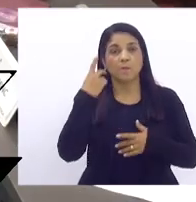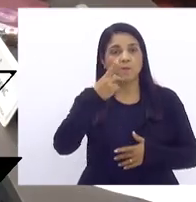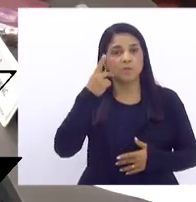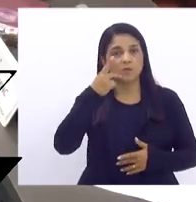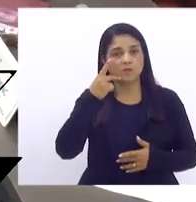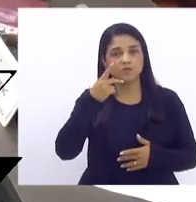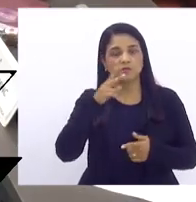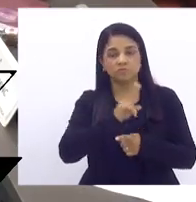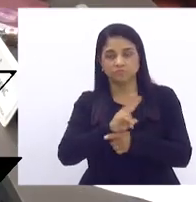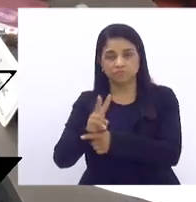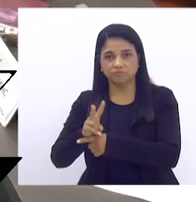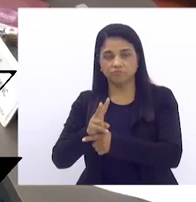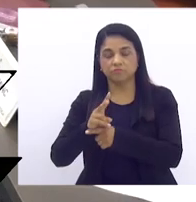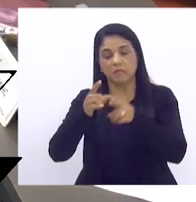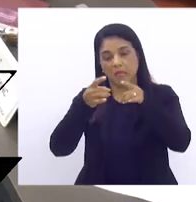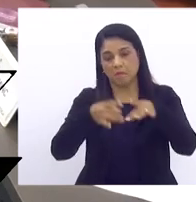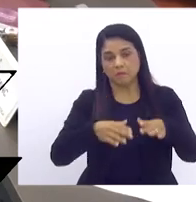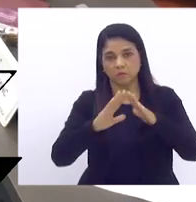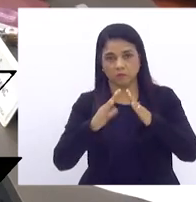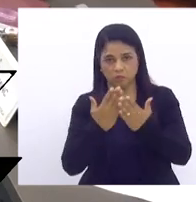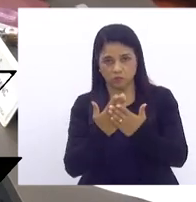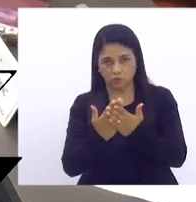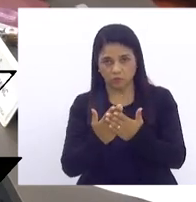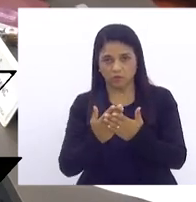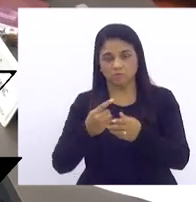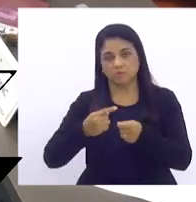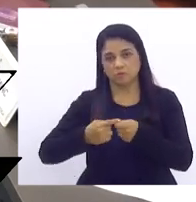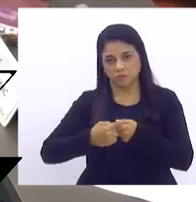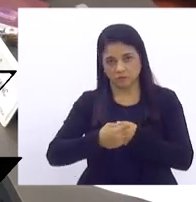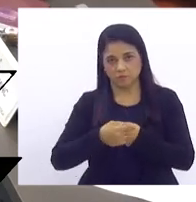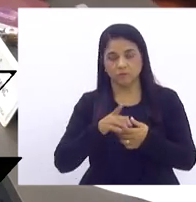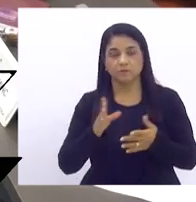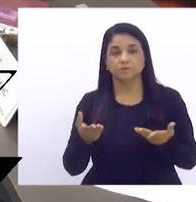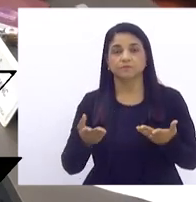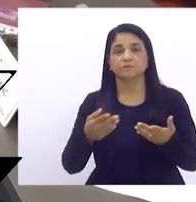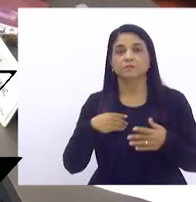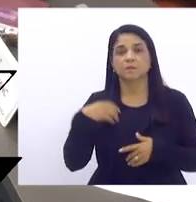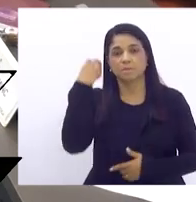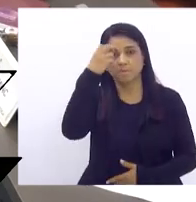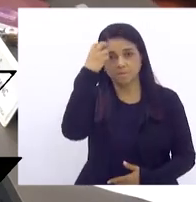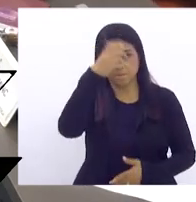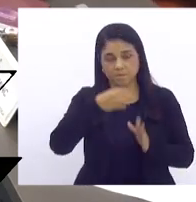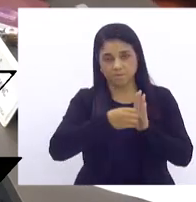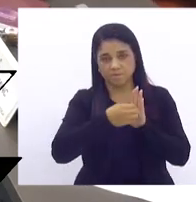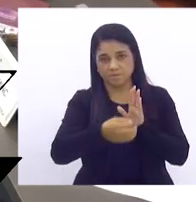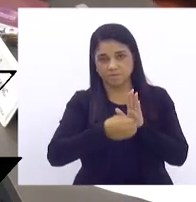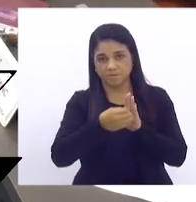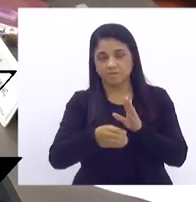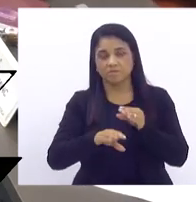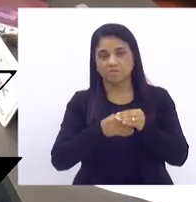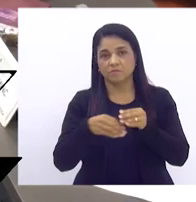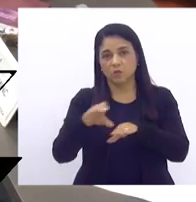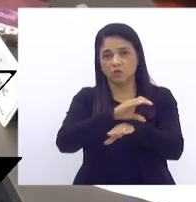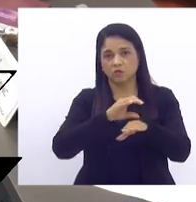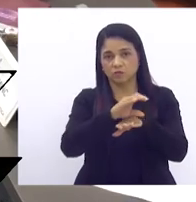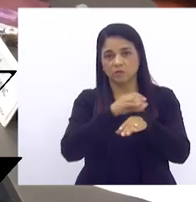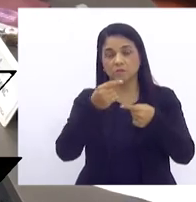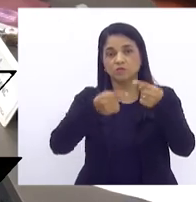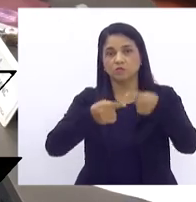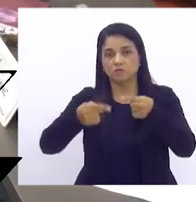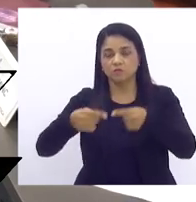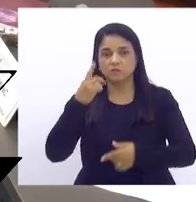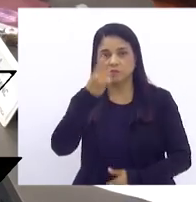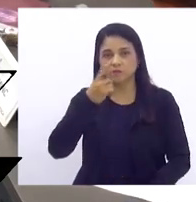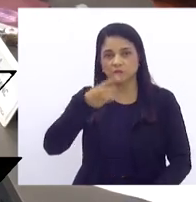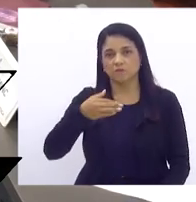ao abandono, evasão escolar e da outras providências. Para aparecer, deputada Verônica Lima. Pela constitucionalidade. Em discussão. Para discutir, presidente. Para discutir,